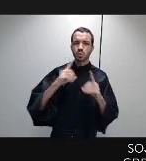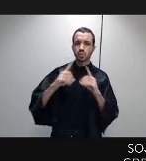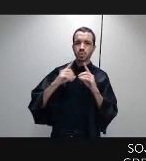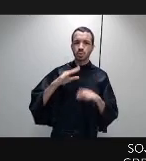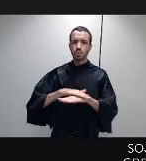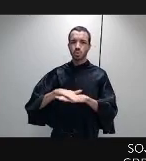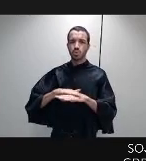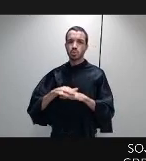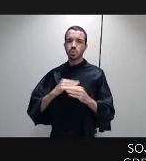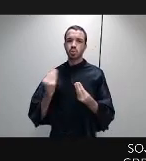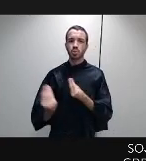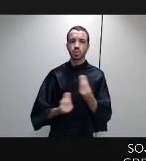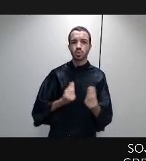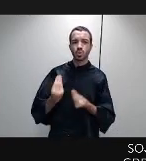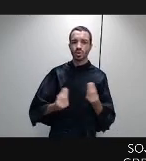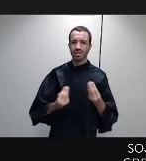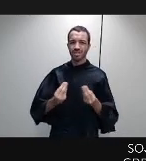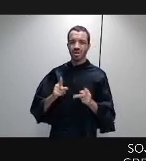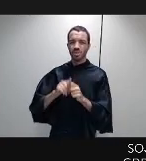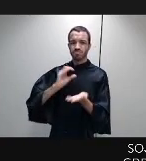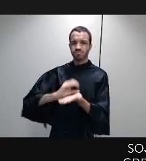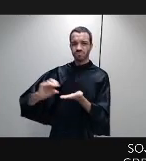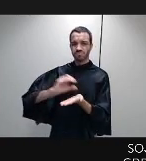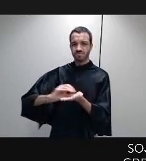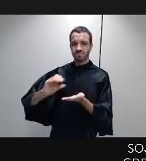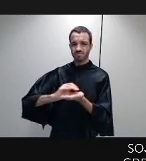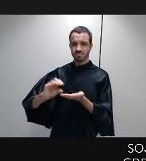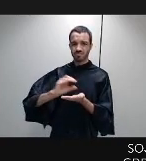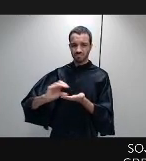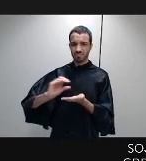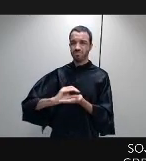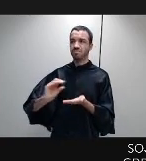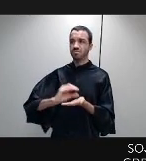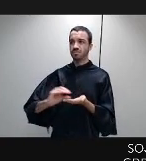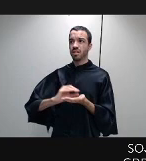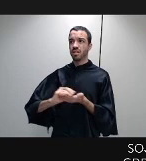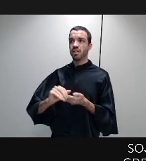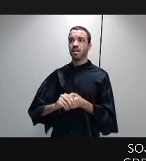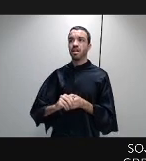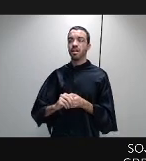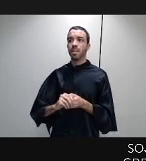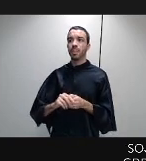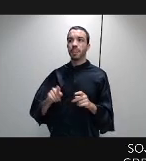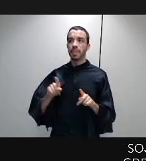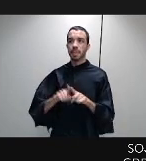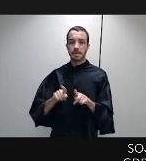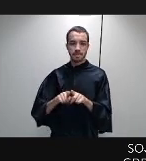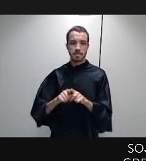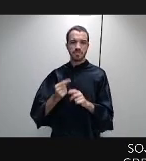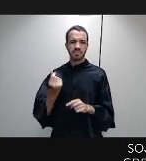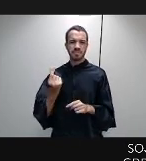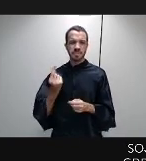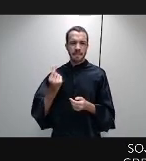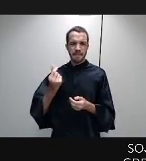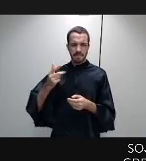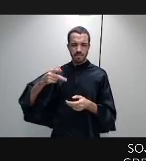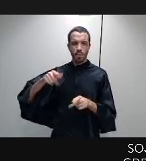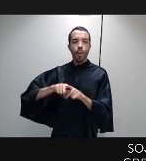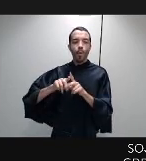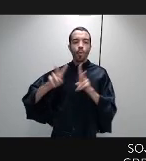boa-fé do contribuinte e corrente quanto o fato de mercadoria Tem que deixar Estado de São Paulo